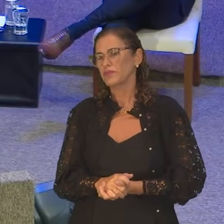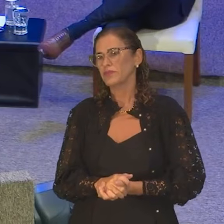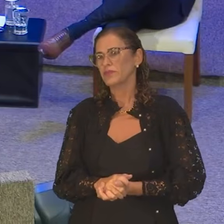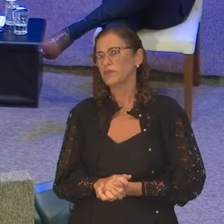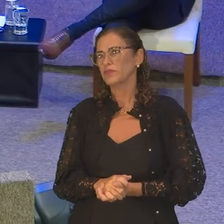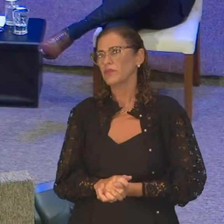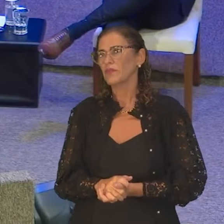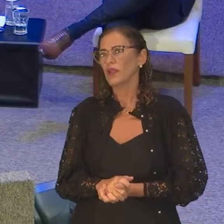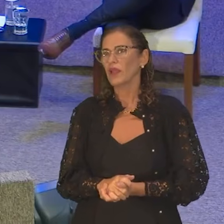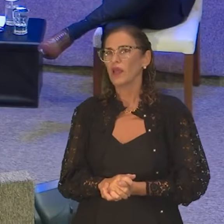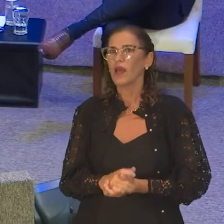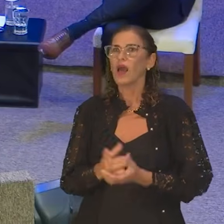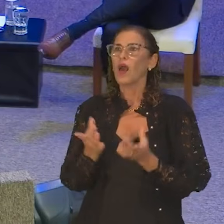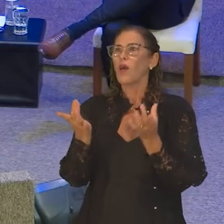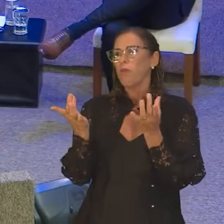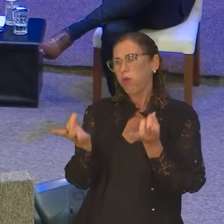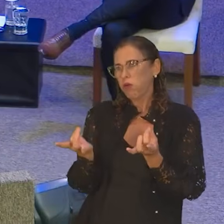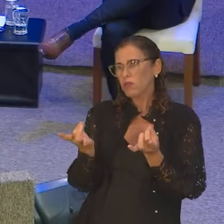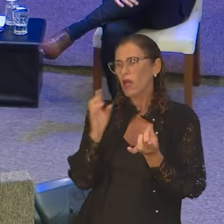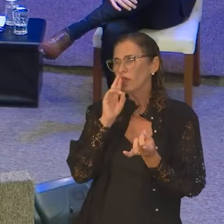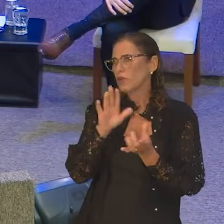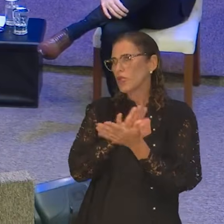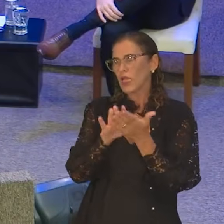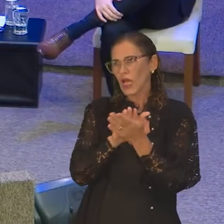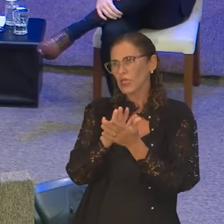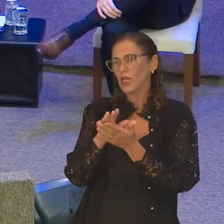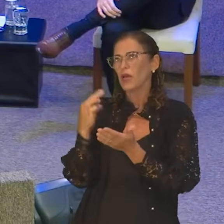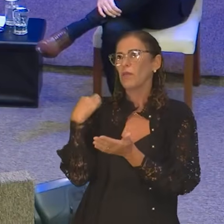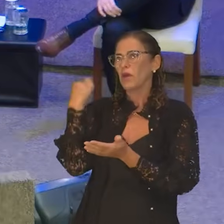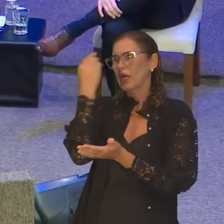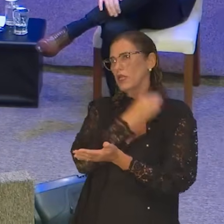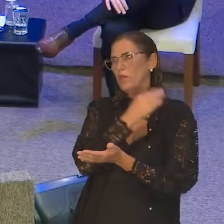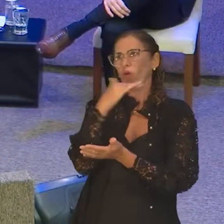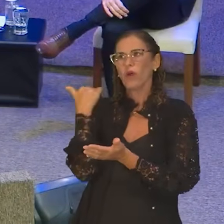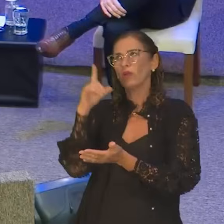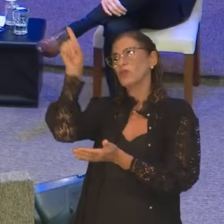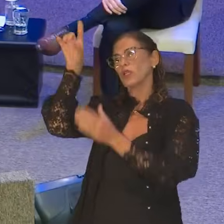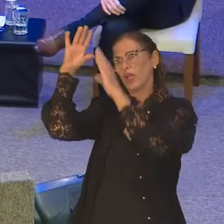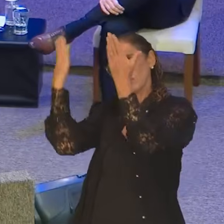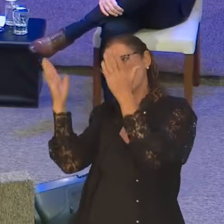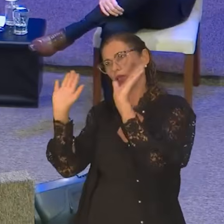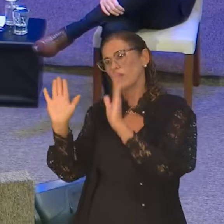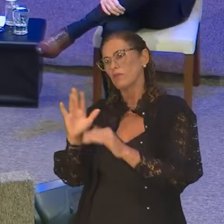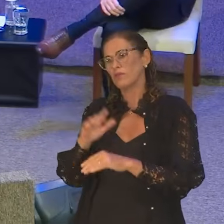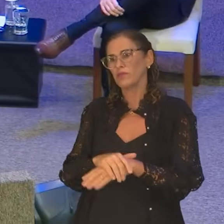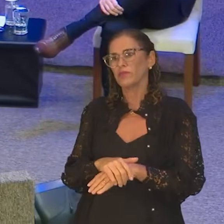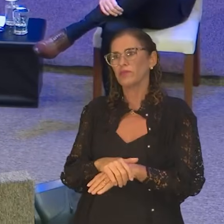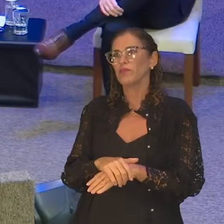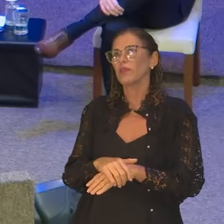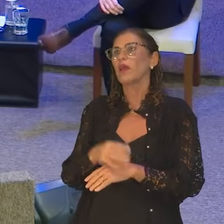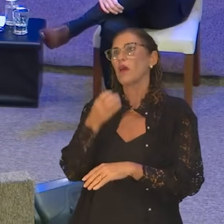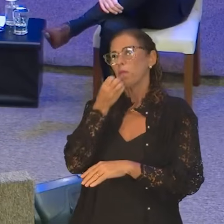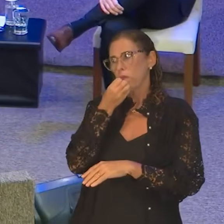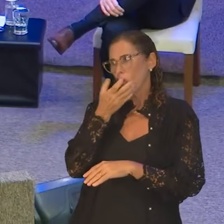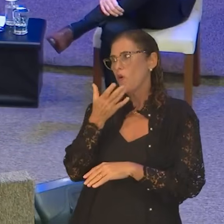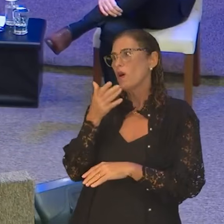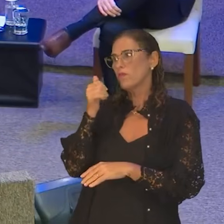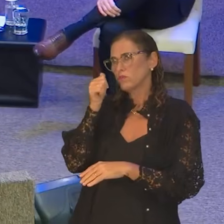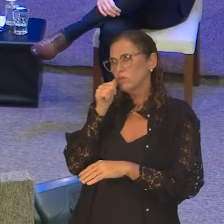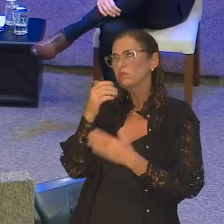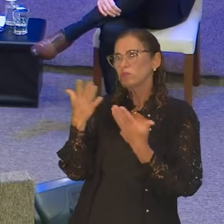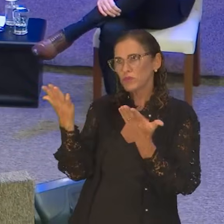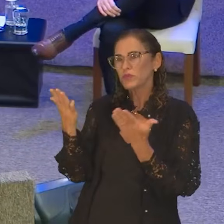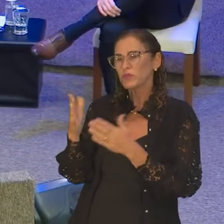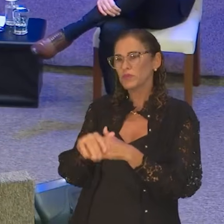Buda não respondeu, Maria está lá no céu, morreu, está no céu, bendita entre todas as mulheres, e